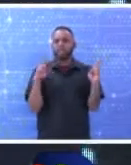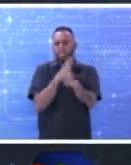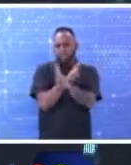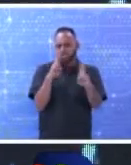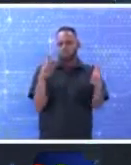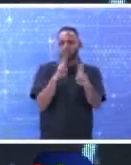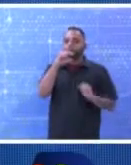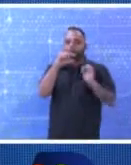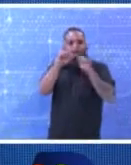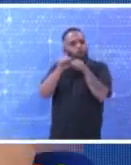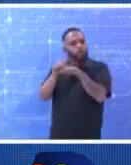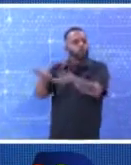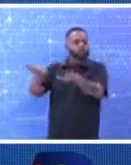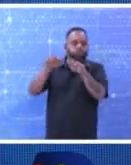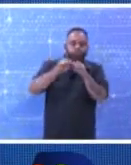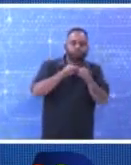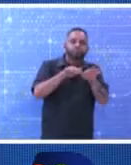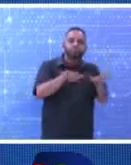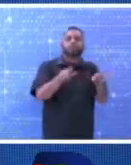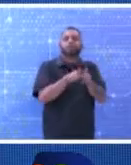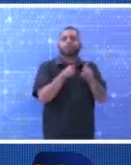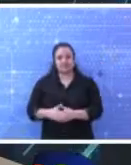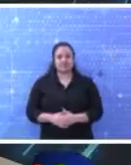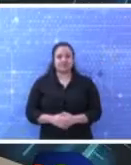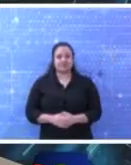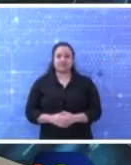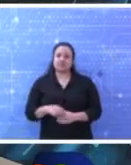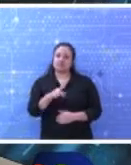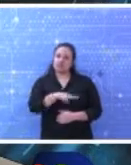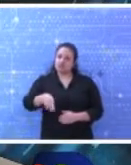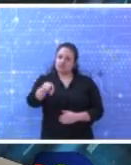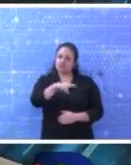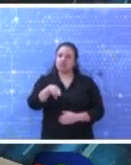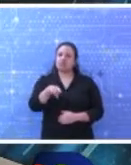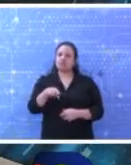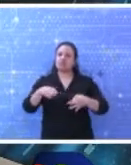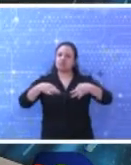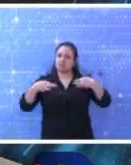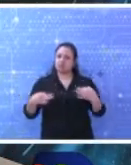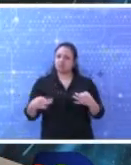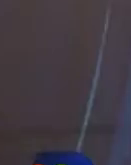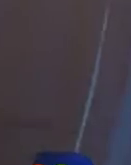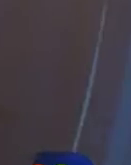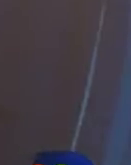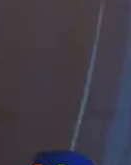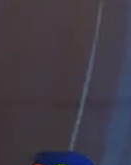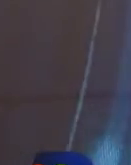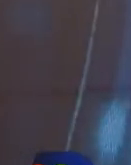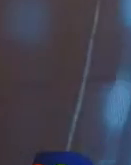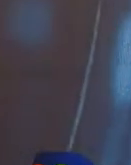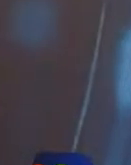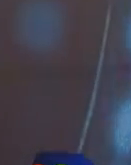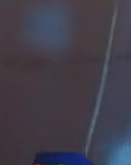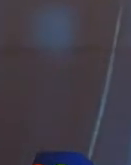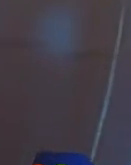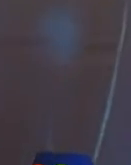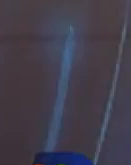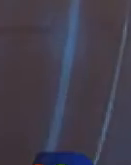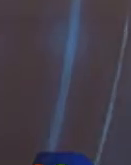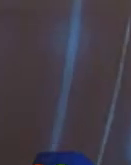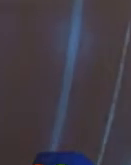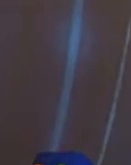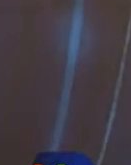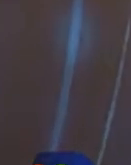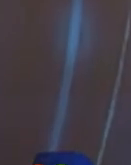para que o eleitor possa formar opinião e decidir o rumo de Santa Catarina construir caminhos de